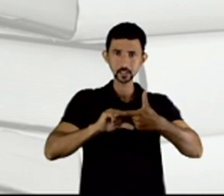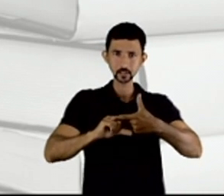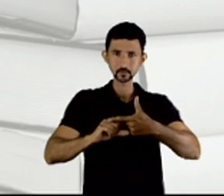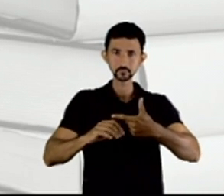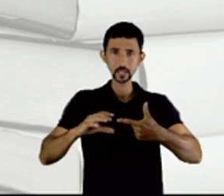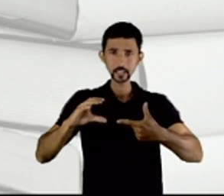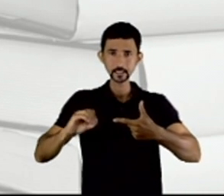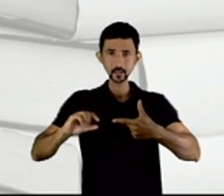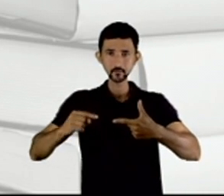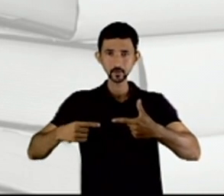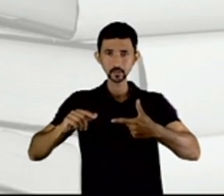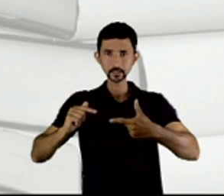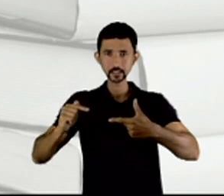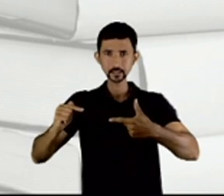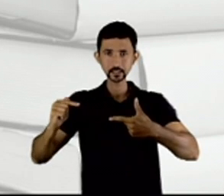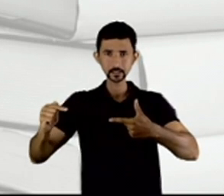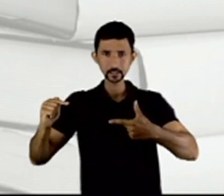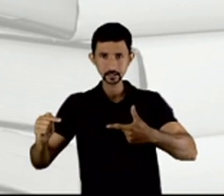0,777777.